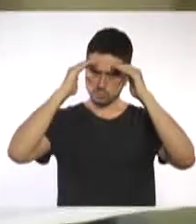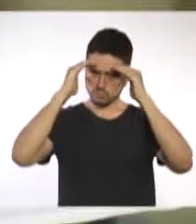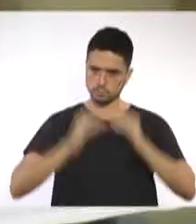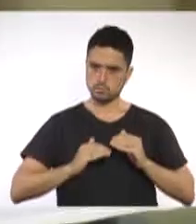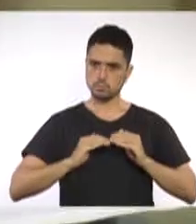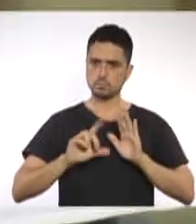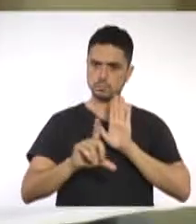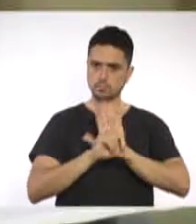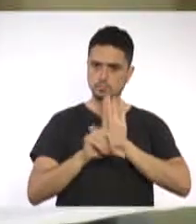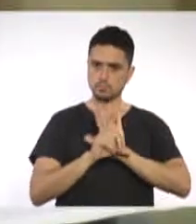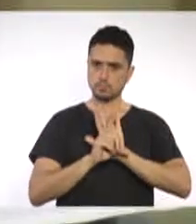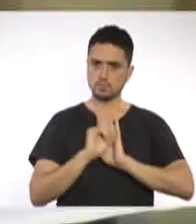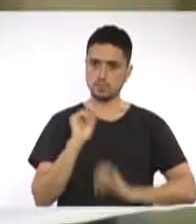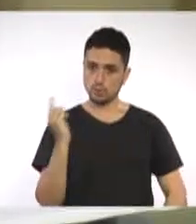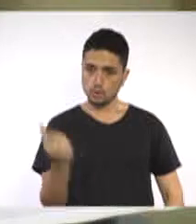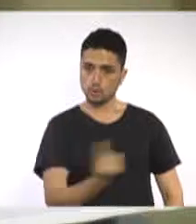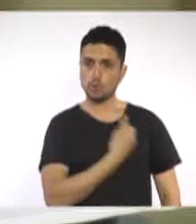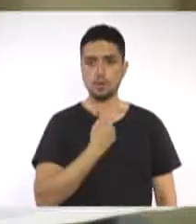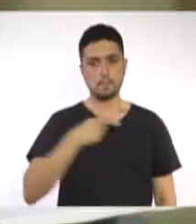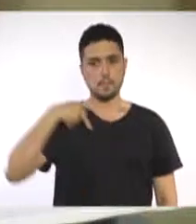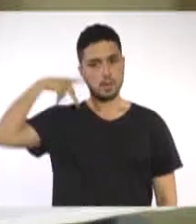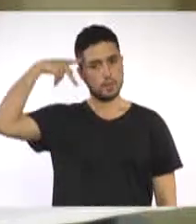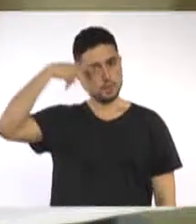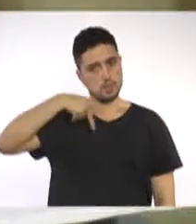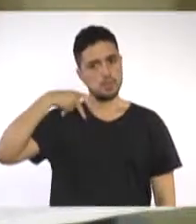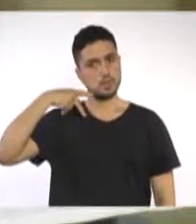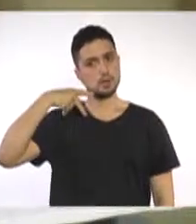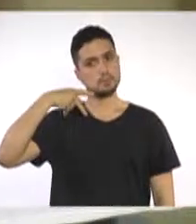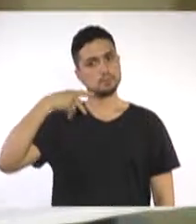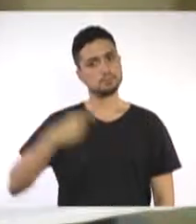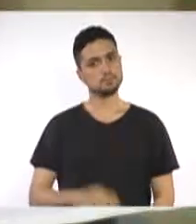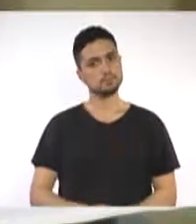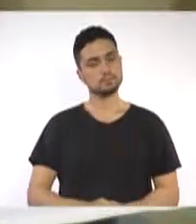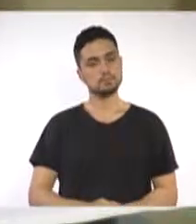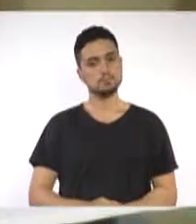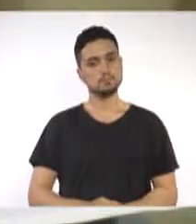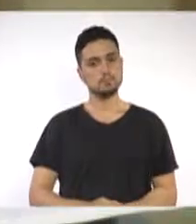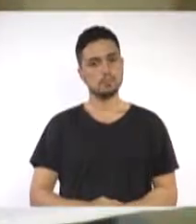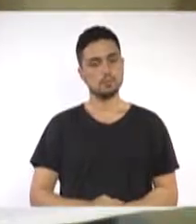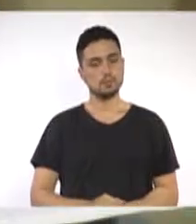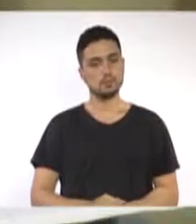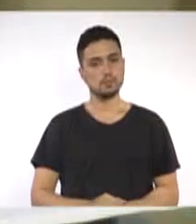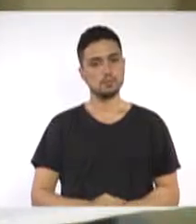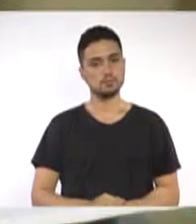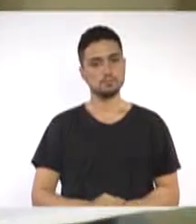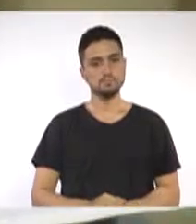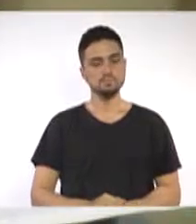constitucional de parlamentar. E volto a dizer, eu jamais,